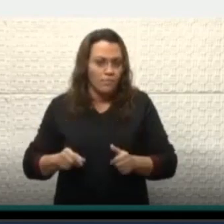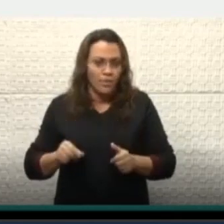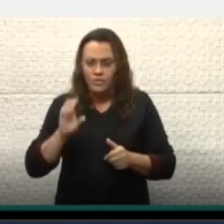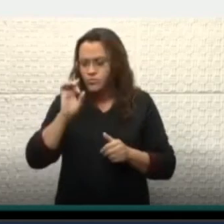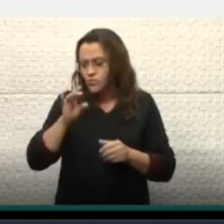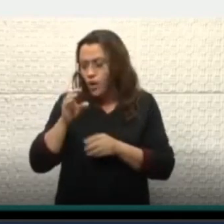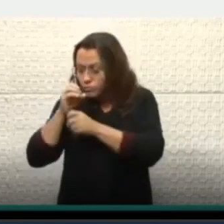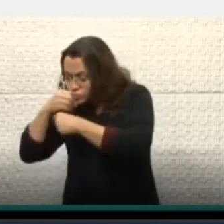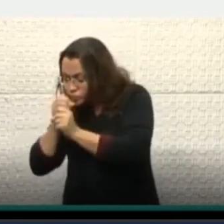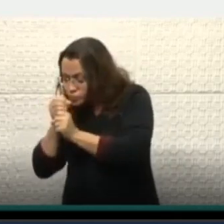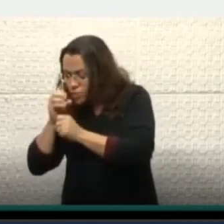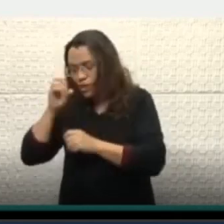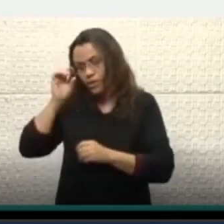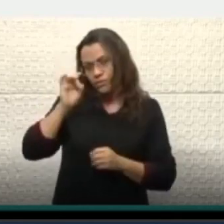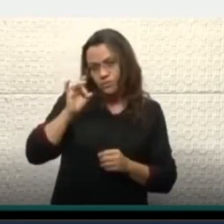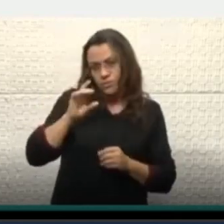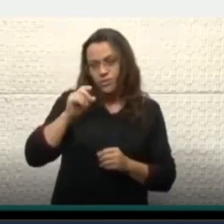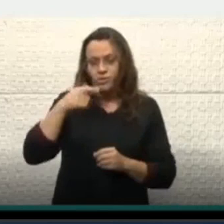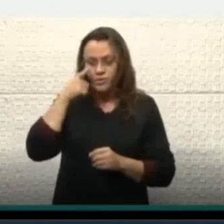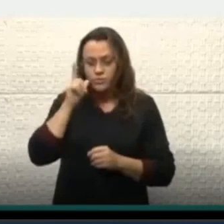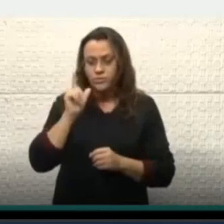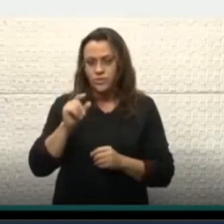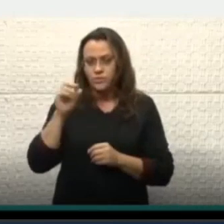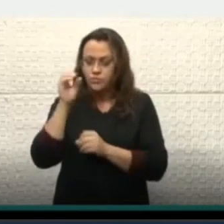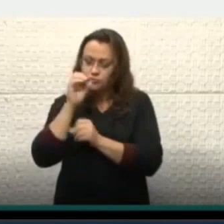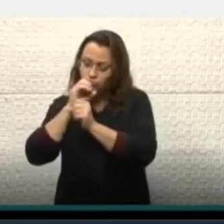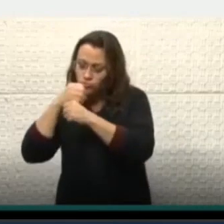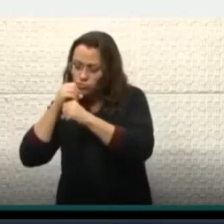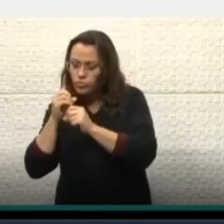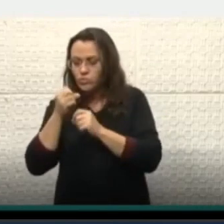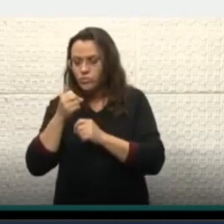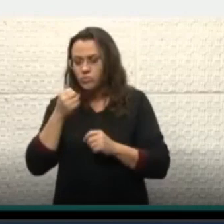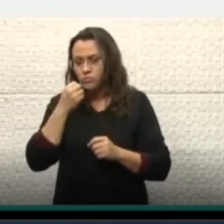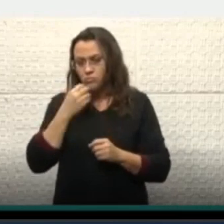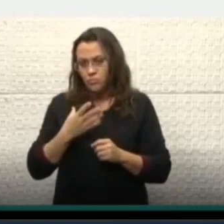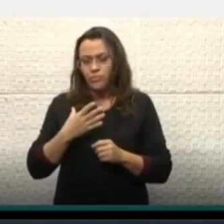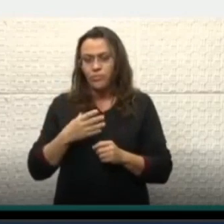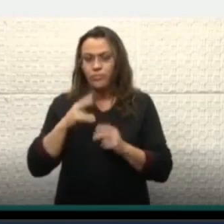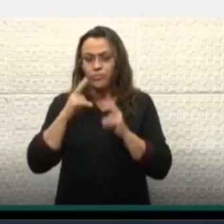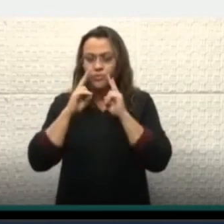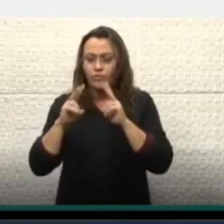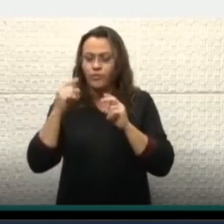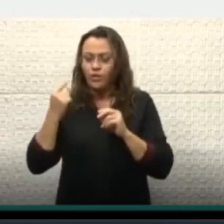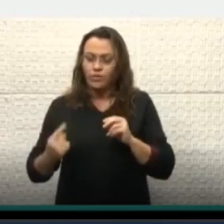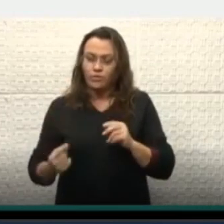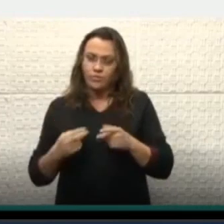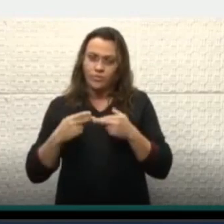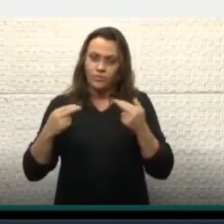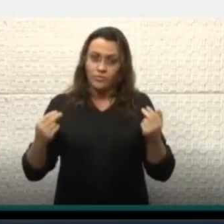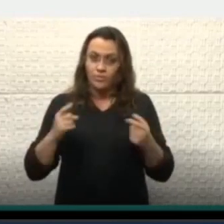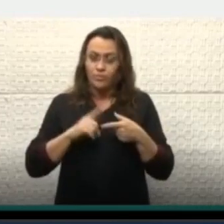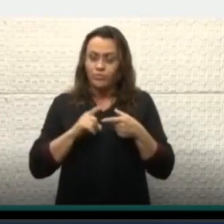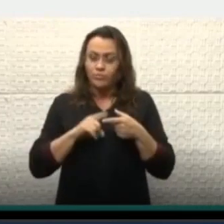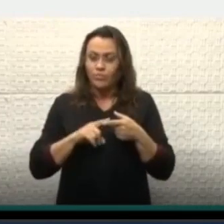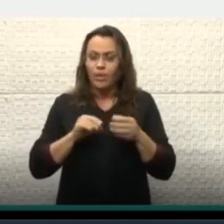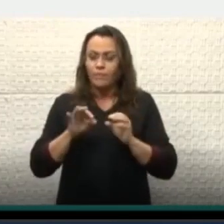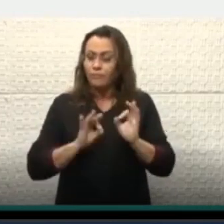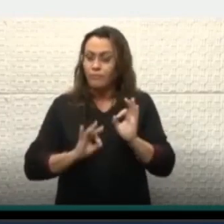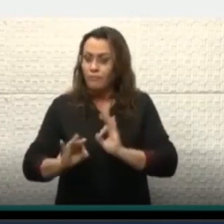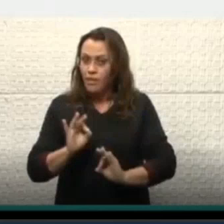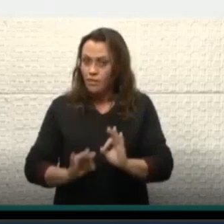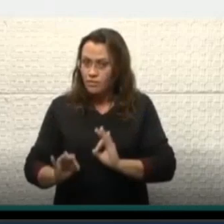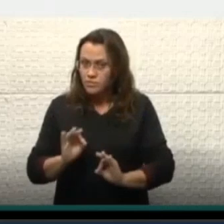observar direto no microscópio que nós conseguimos observar bem cada um desses componentes. Então, a preparação das